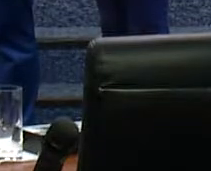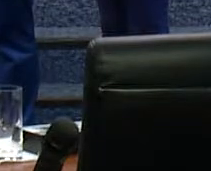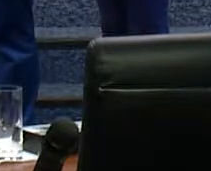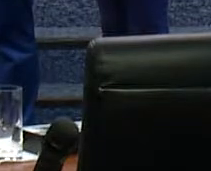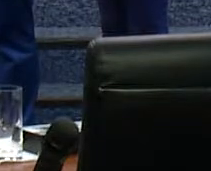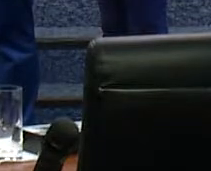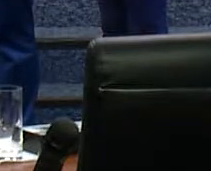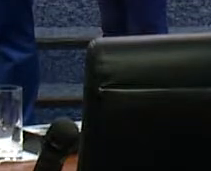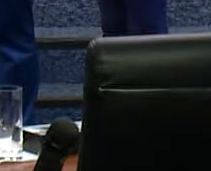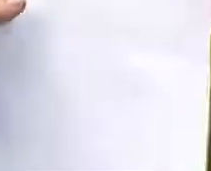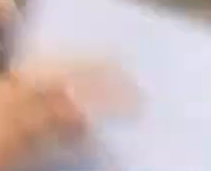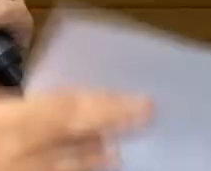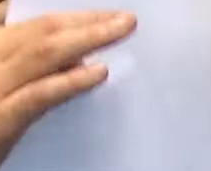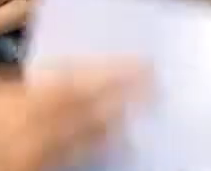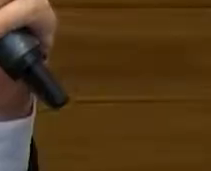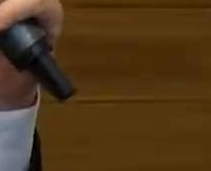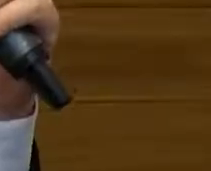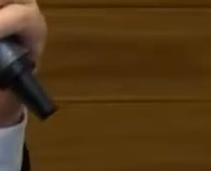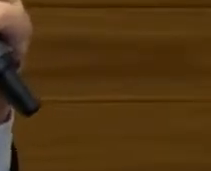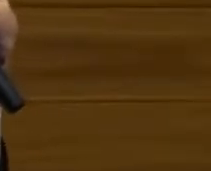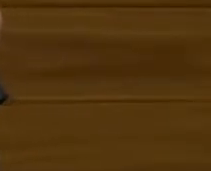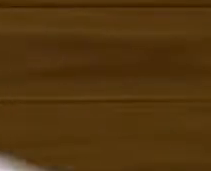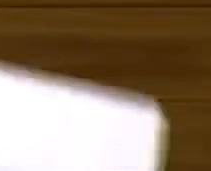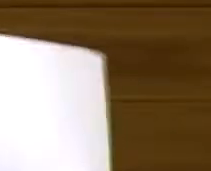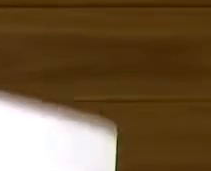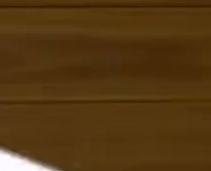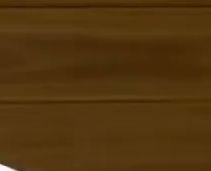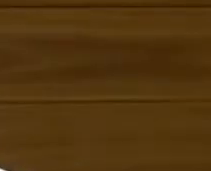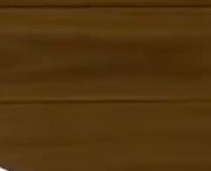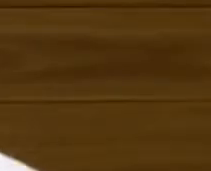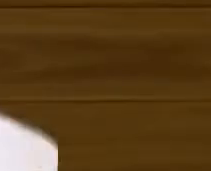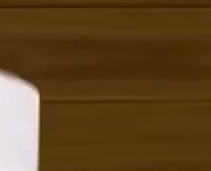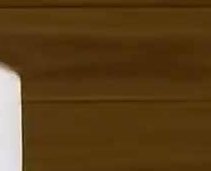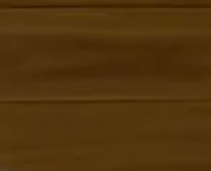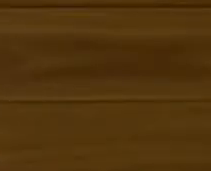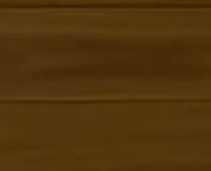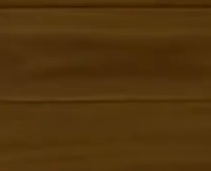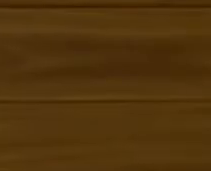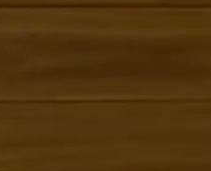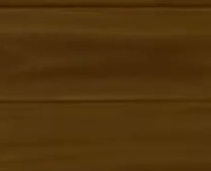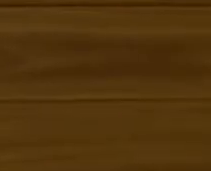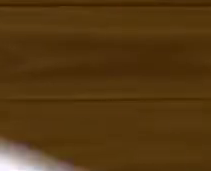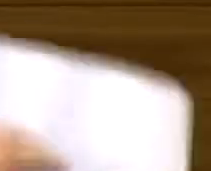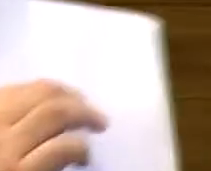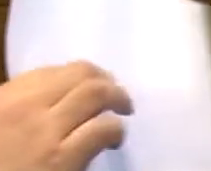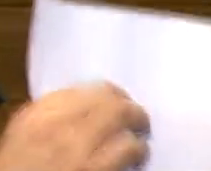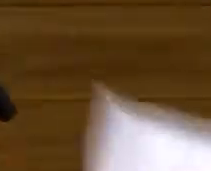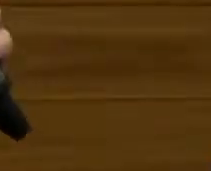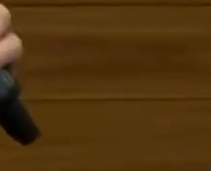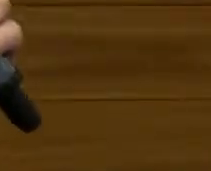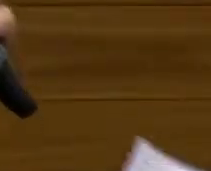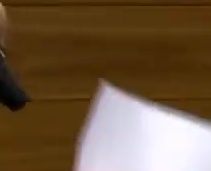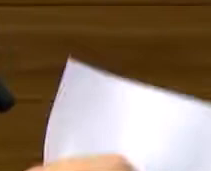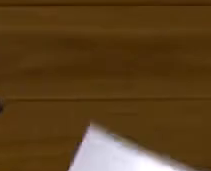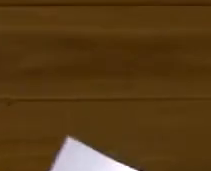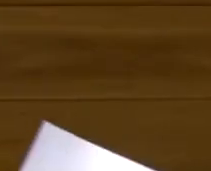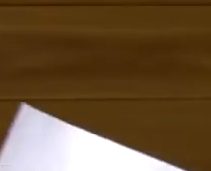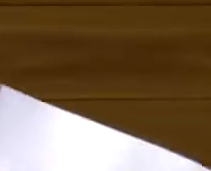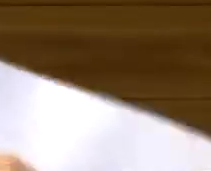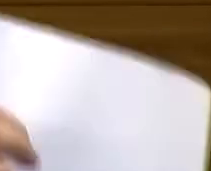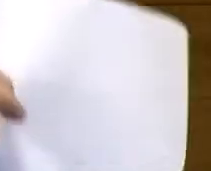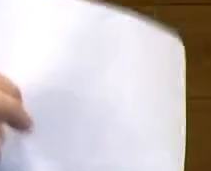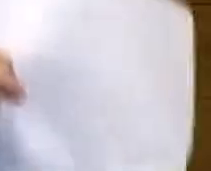Isso é praticamente um professor mãe. São mães